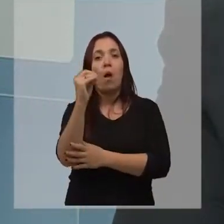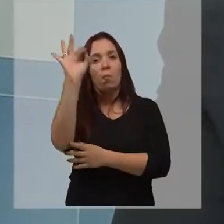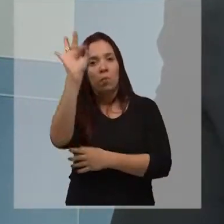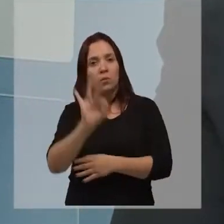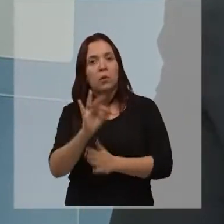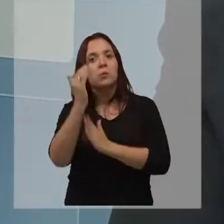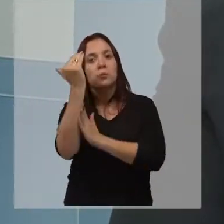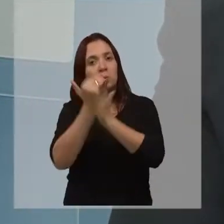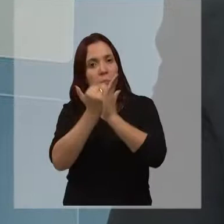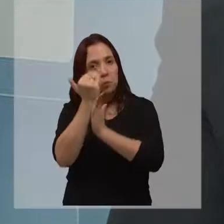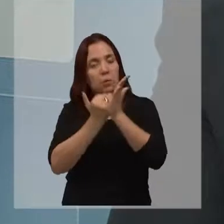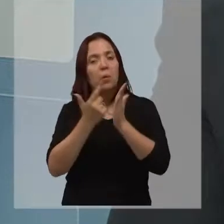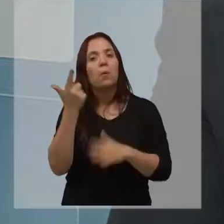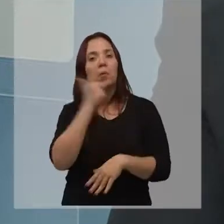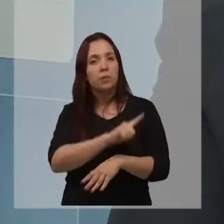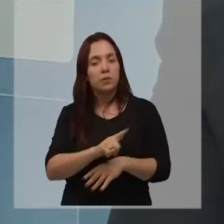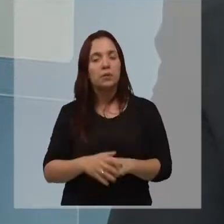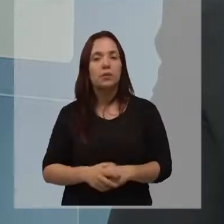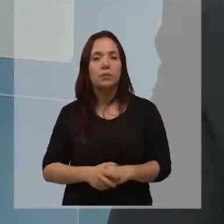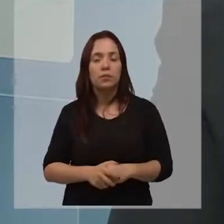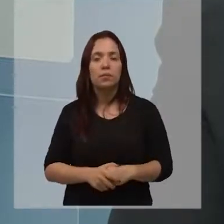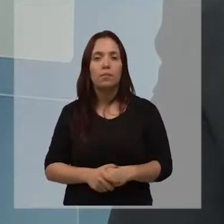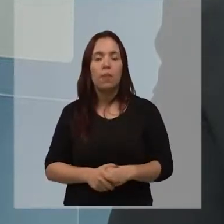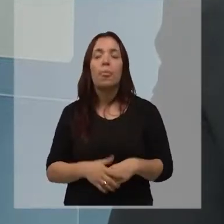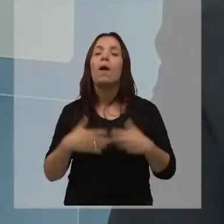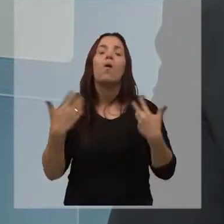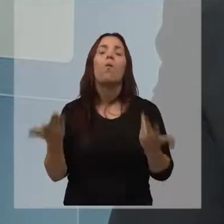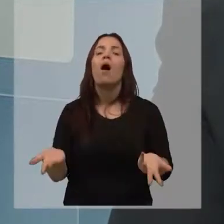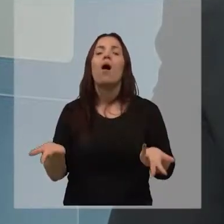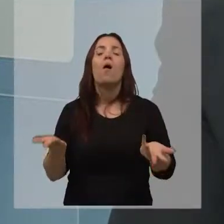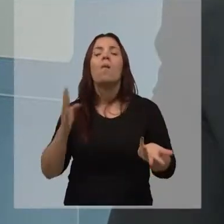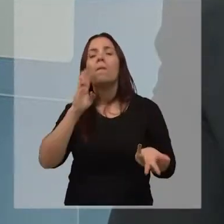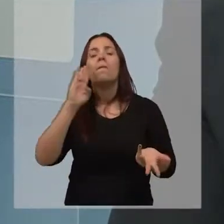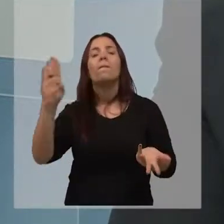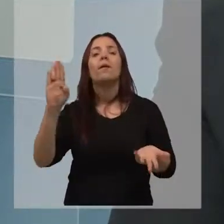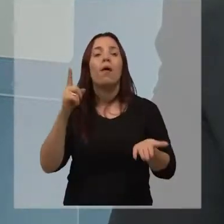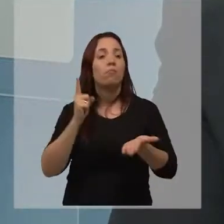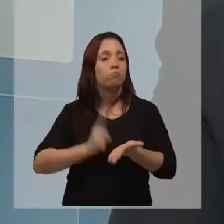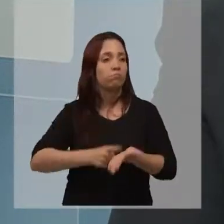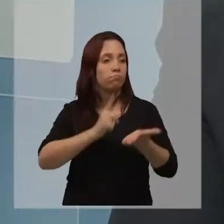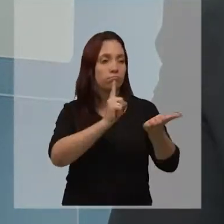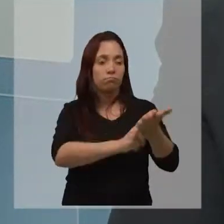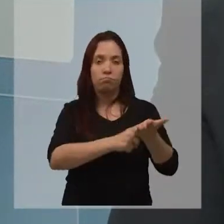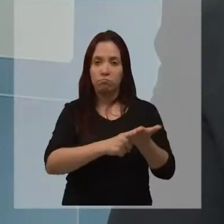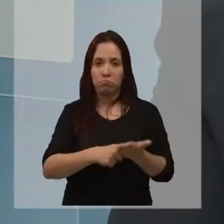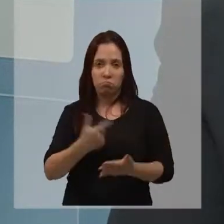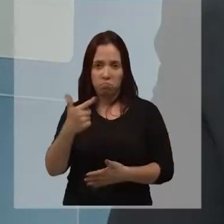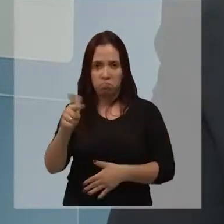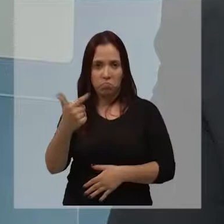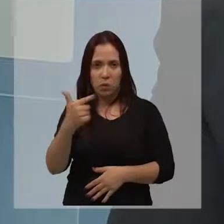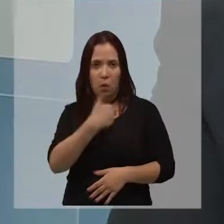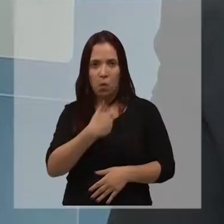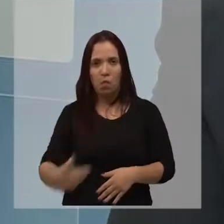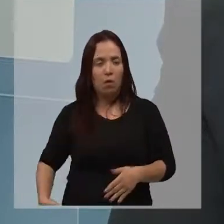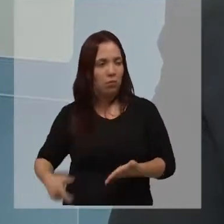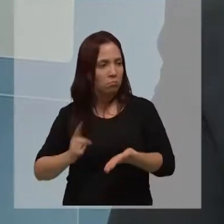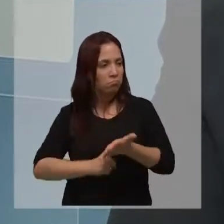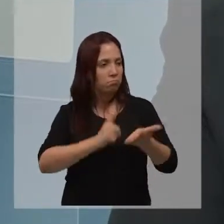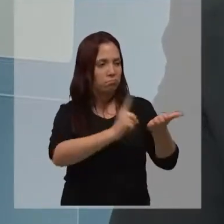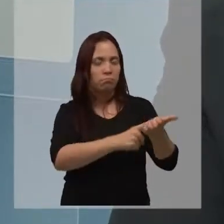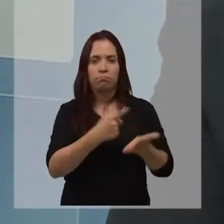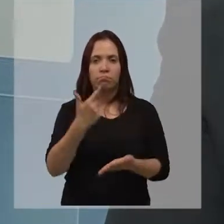Ceará. Aí, qual é a grande diferença? Sem fazer acordo com o crime organizado nenhum. Muito pelo contrário,